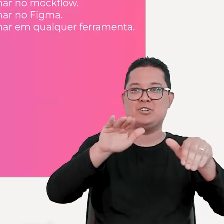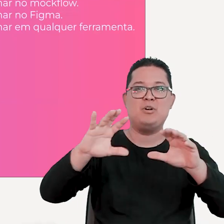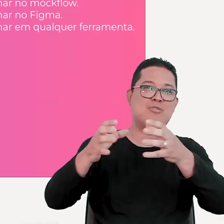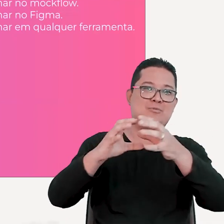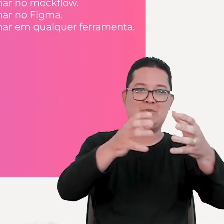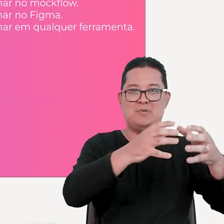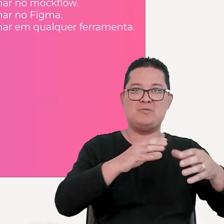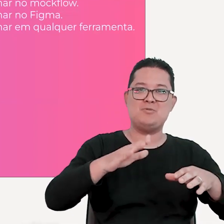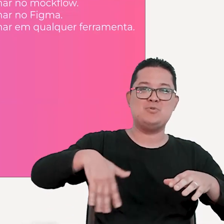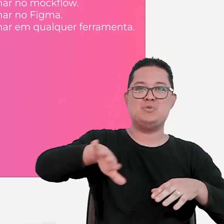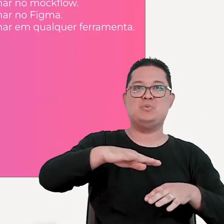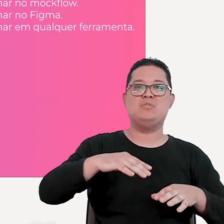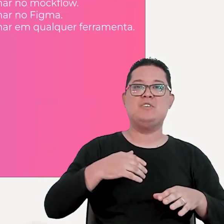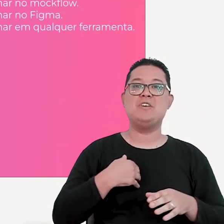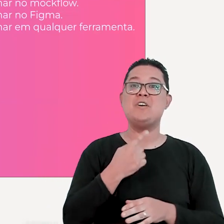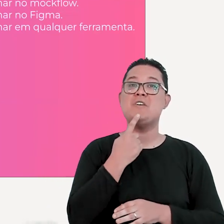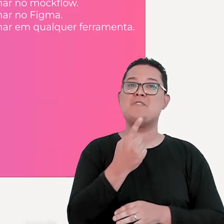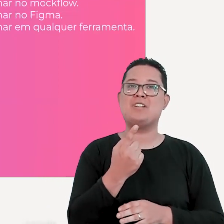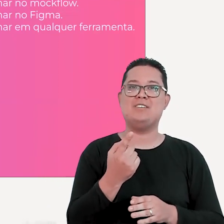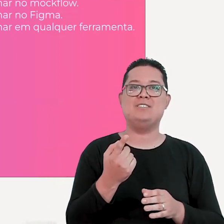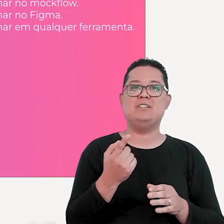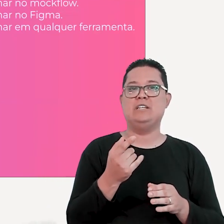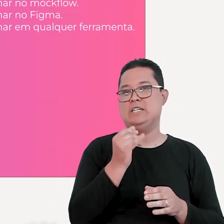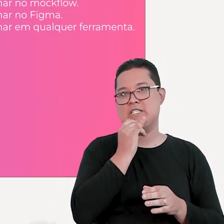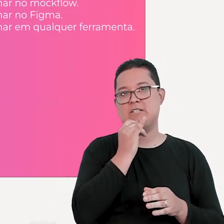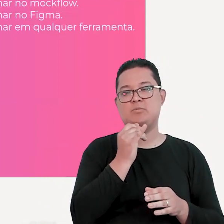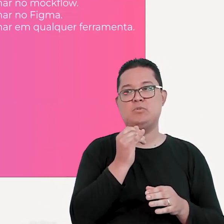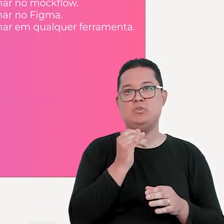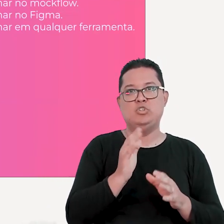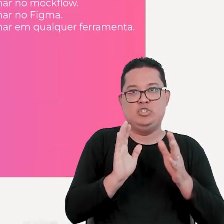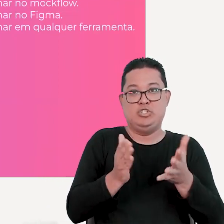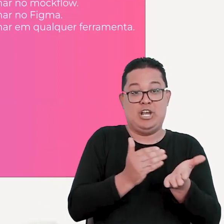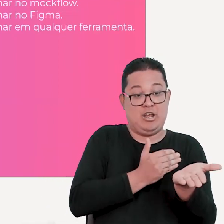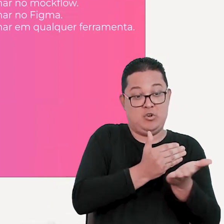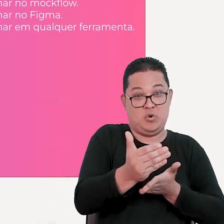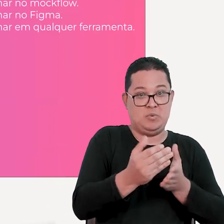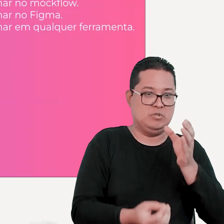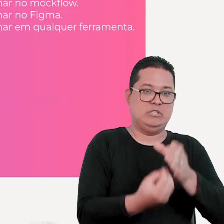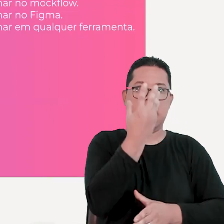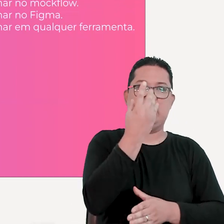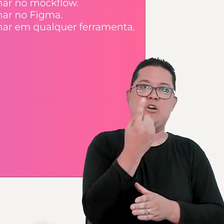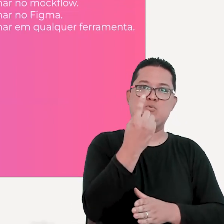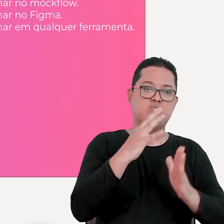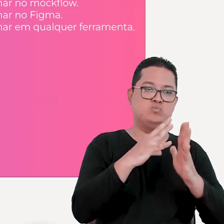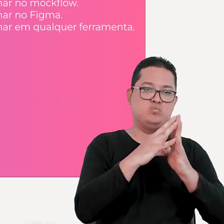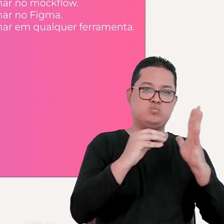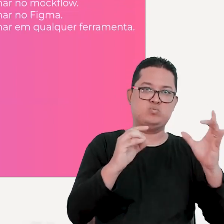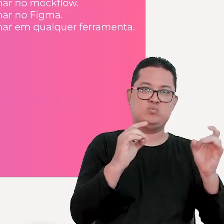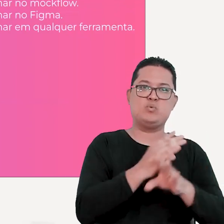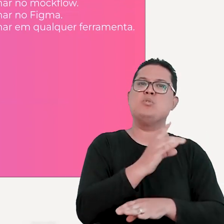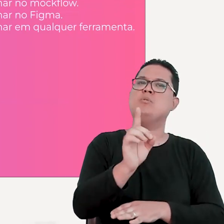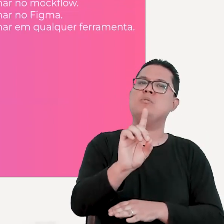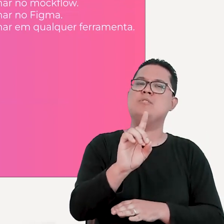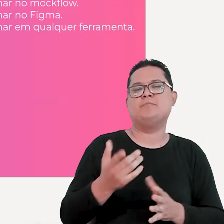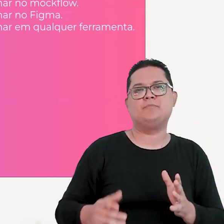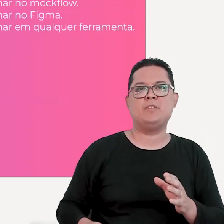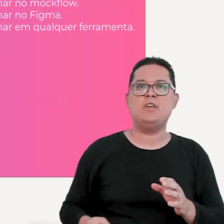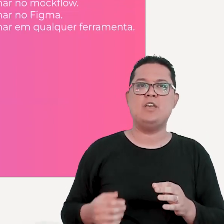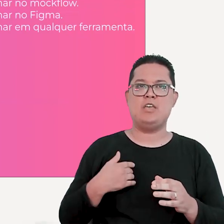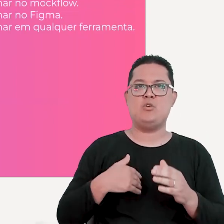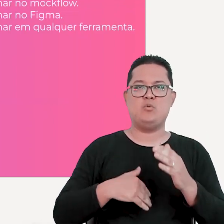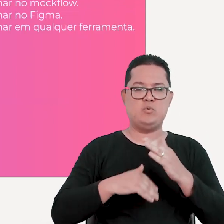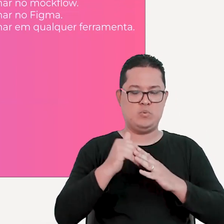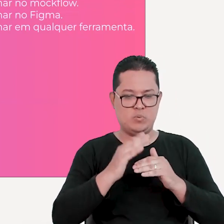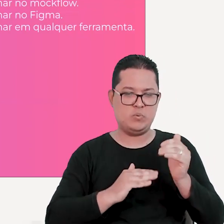estou falando para vocês prototiparem, a não ser que vocês queiram fazer isso. Mas eu, por exemplo, eu não tenho todas as habilidades